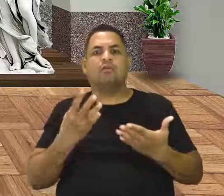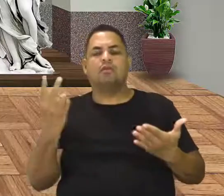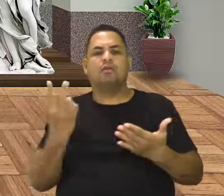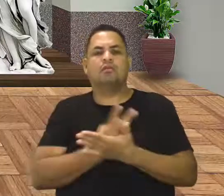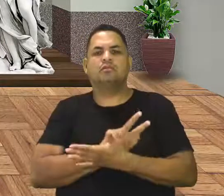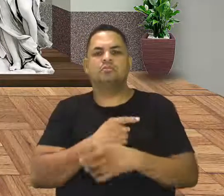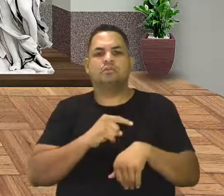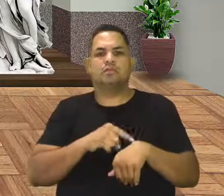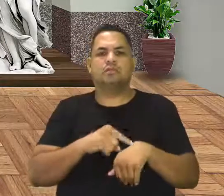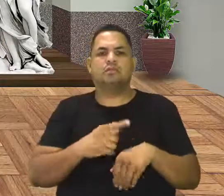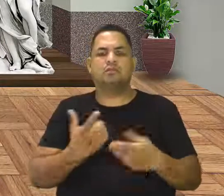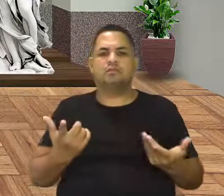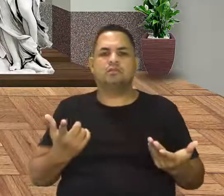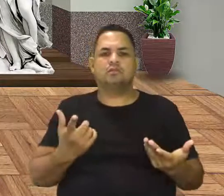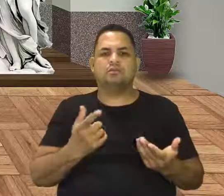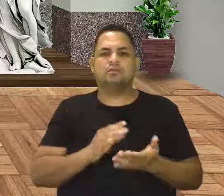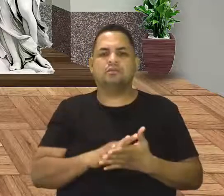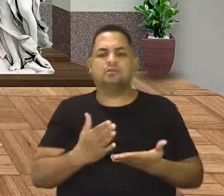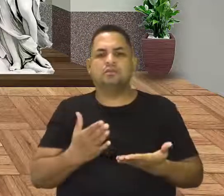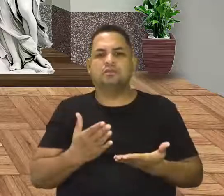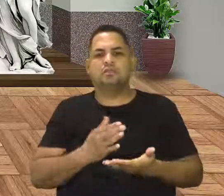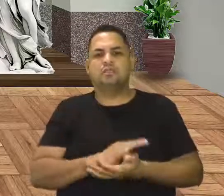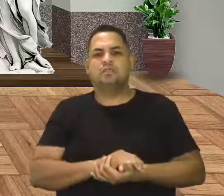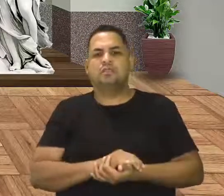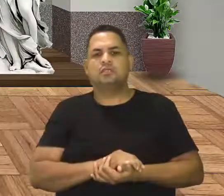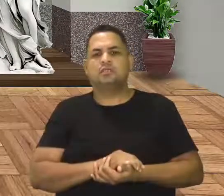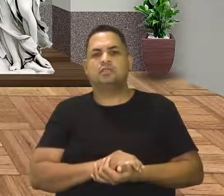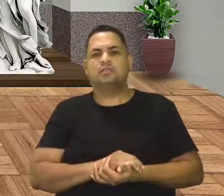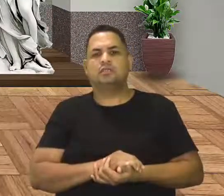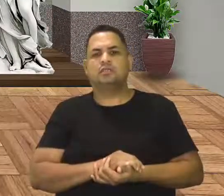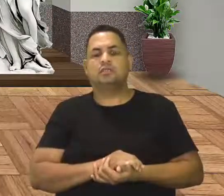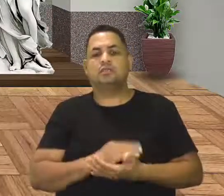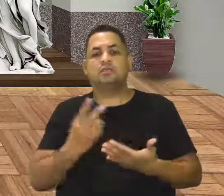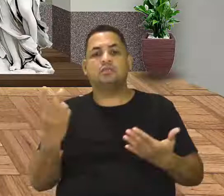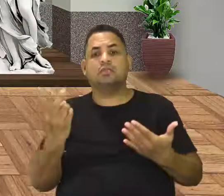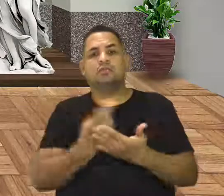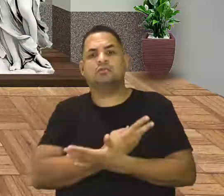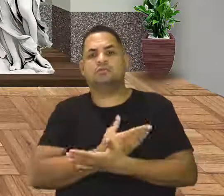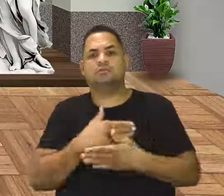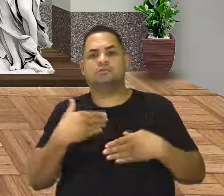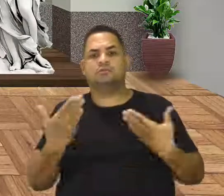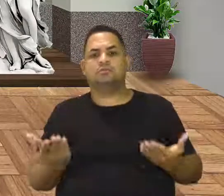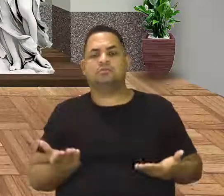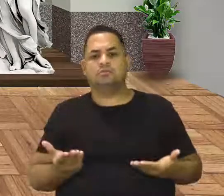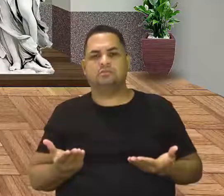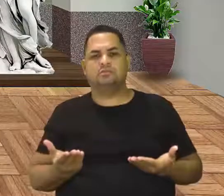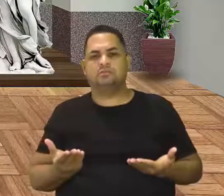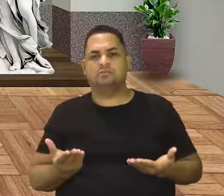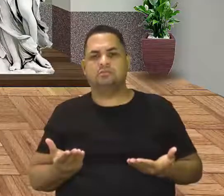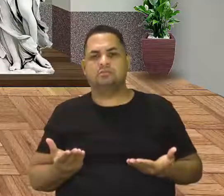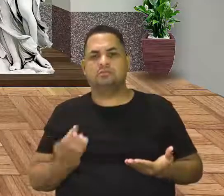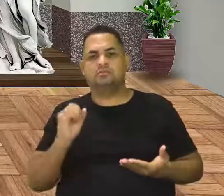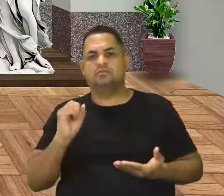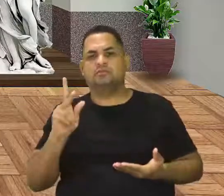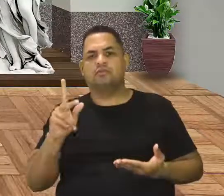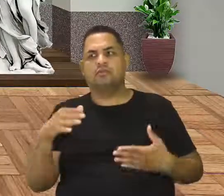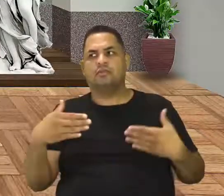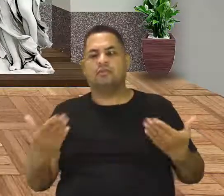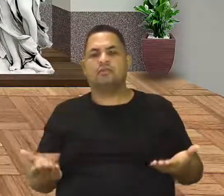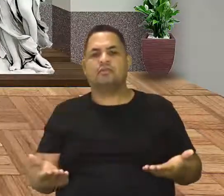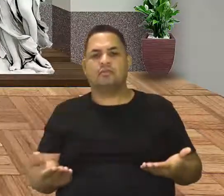o que tá porque tá pegando o que tá acontecendo ok